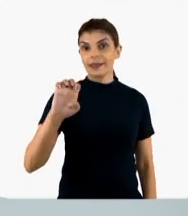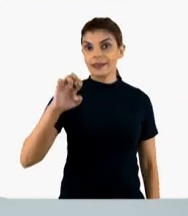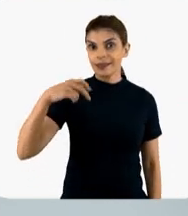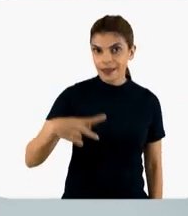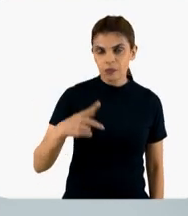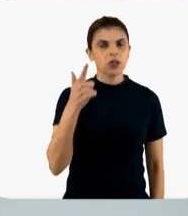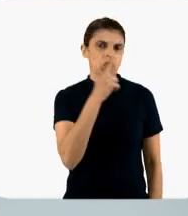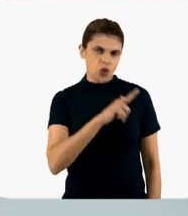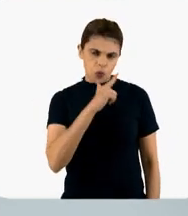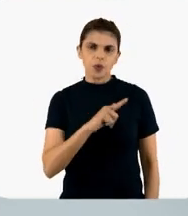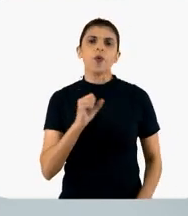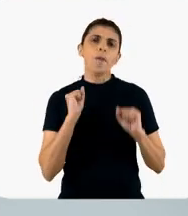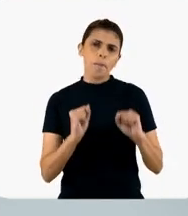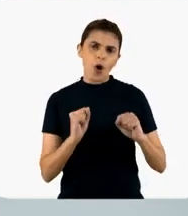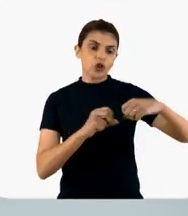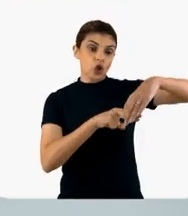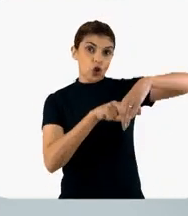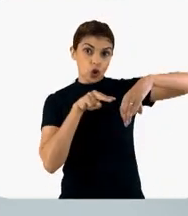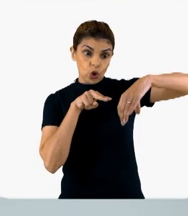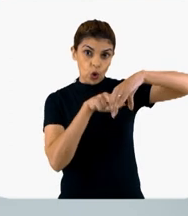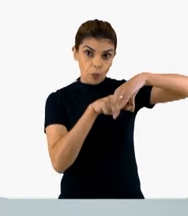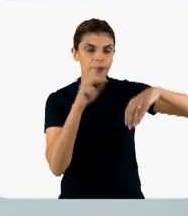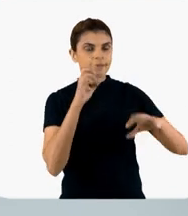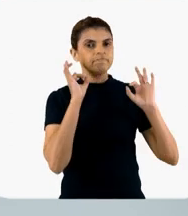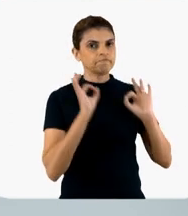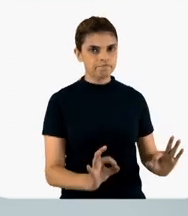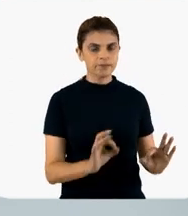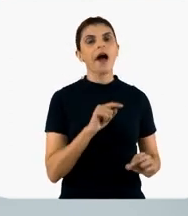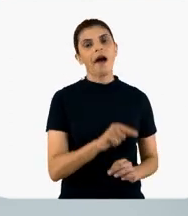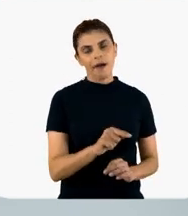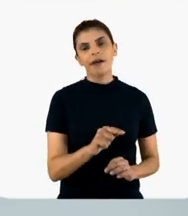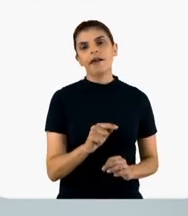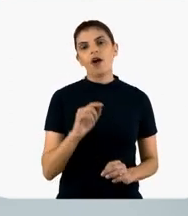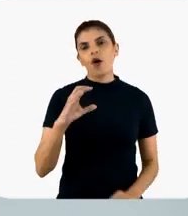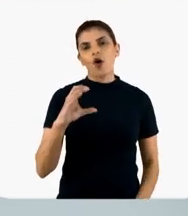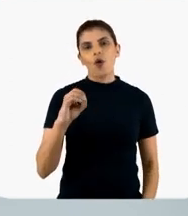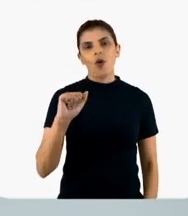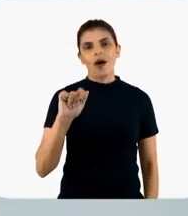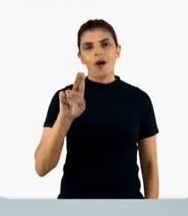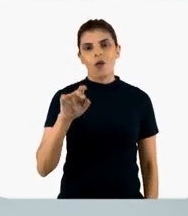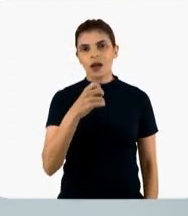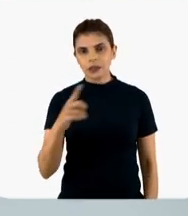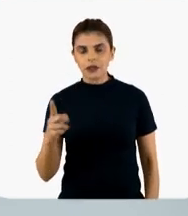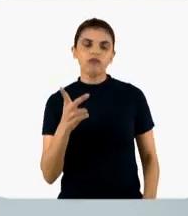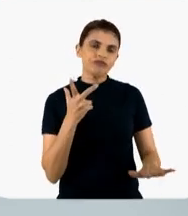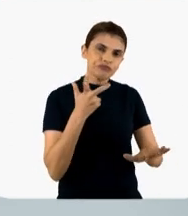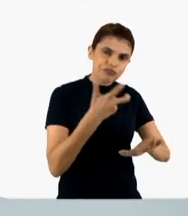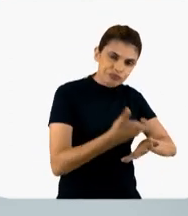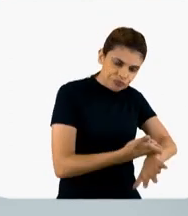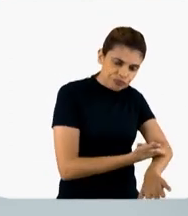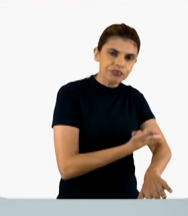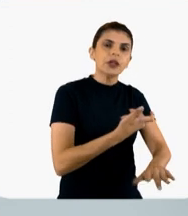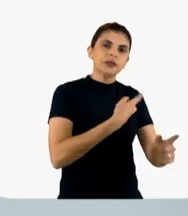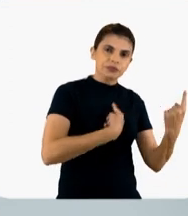TEP, geralmente a gente vai fazer esse diagnóstico com a tomografia, daí sim, daí está indicado a anticoagulação plena, e